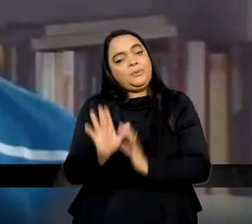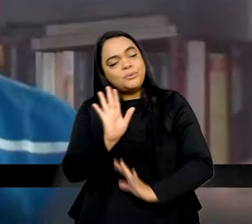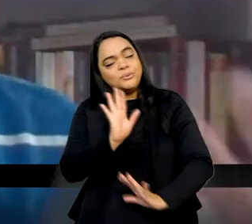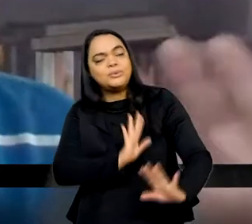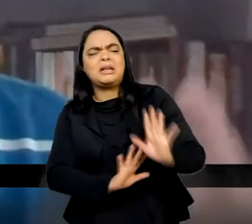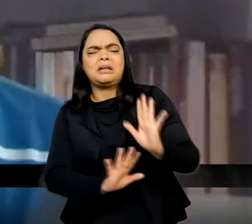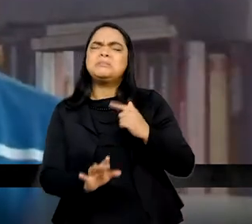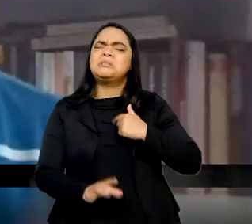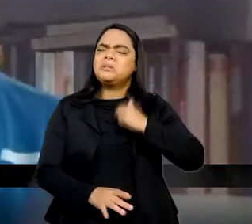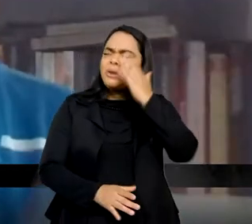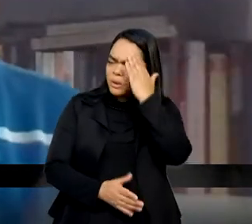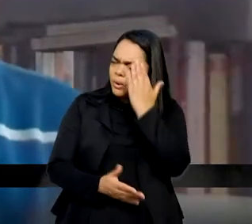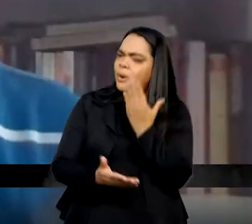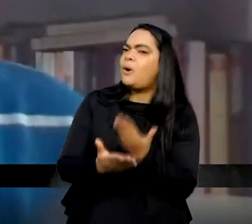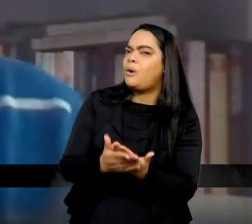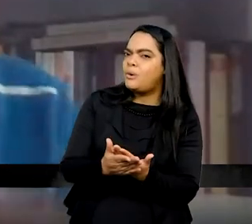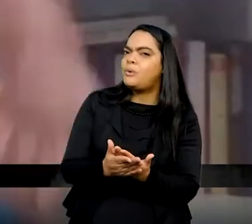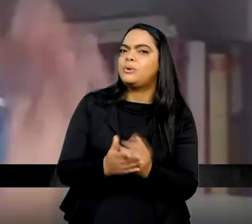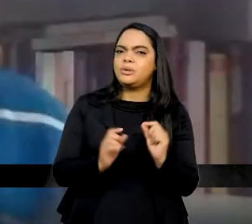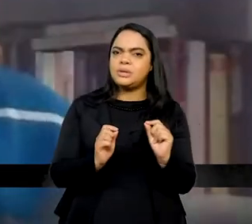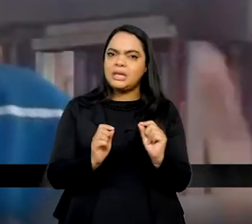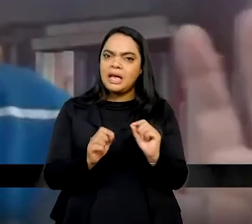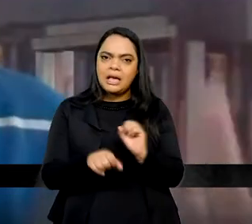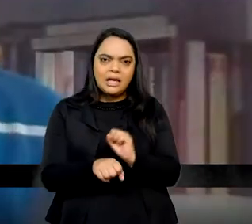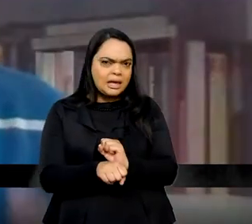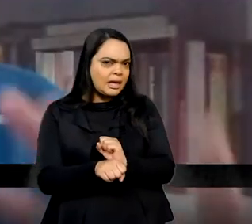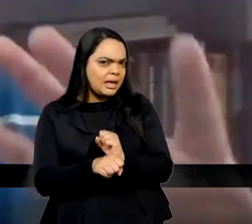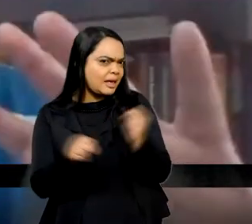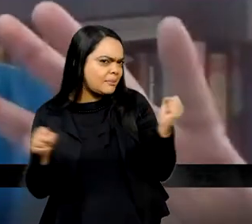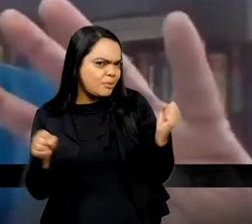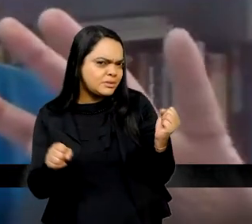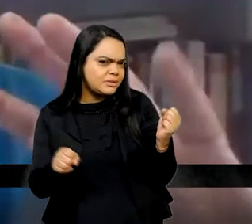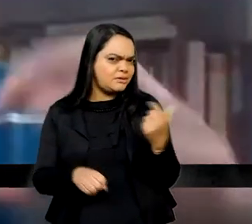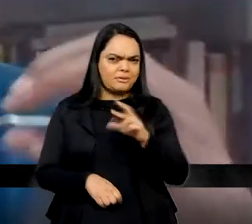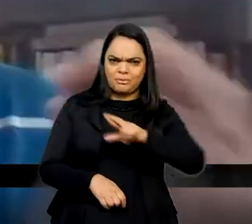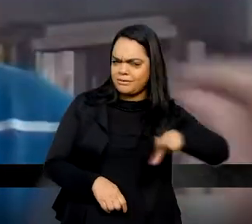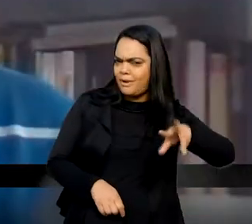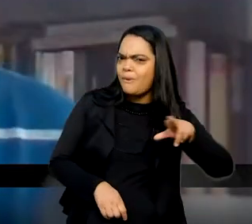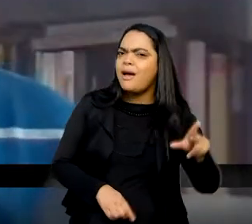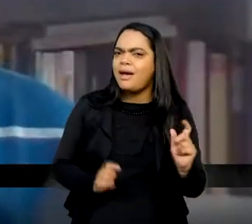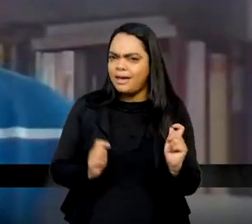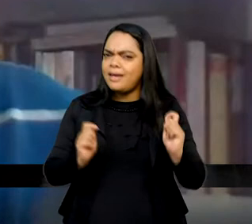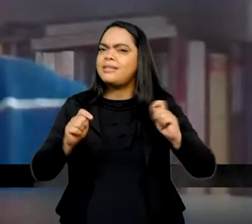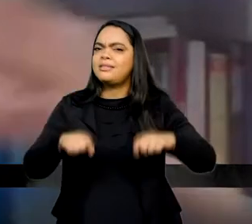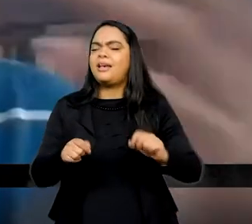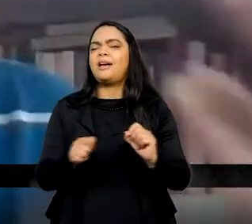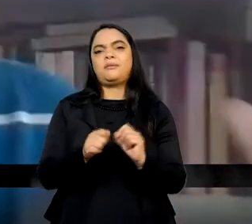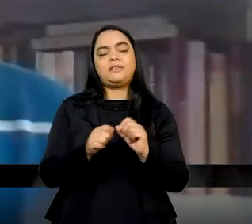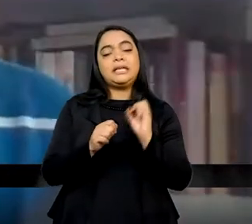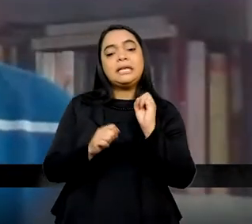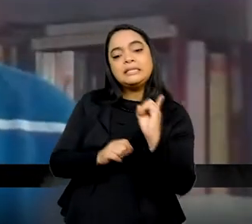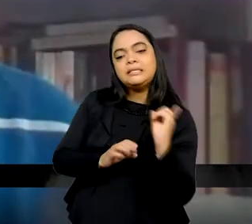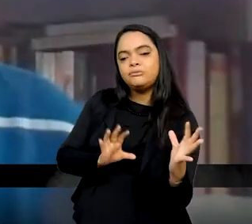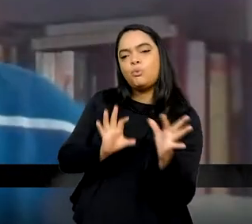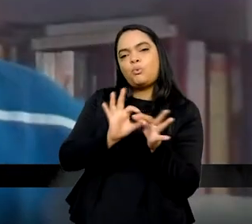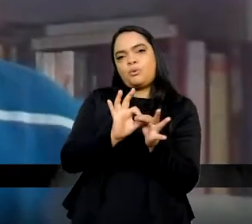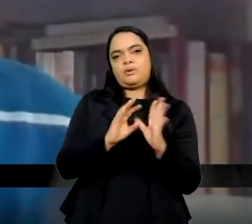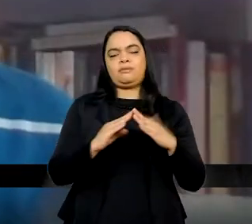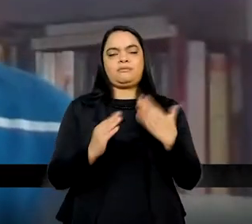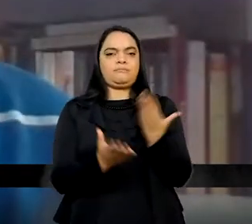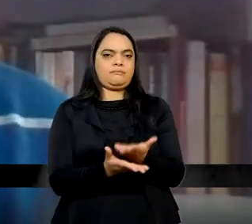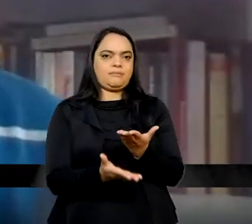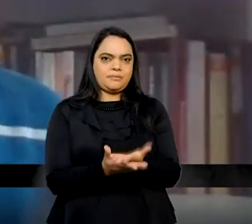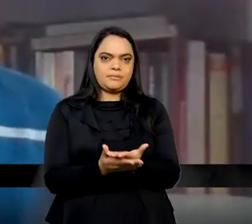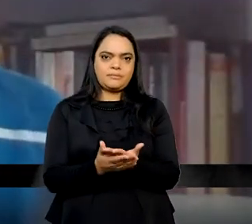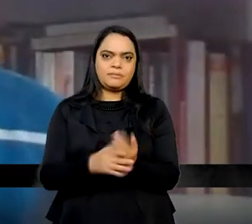eu acredito que não seja tão impossível não ser feito quando não há assim, uma união da escola, né? E